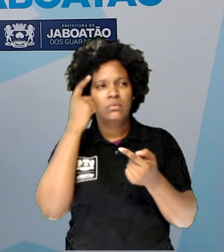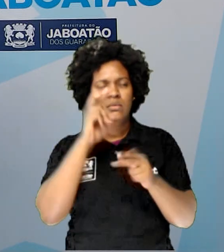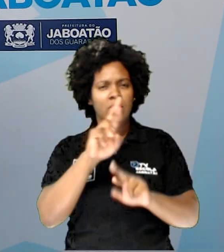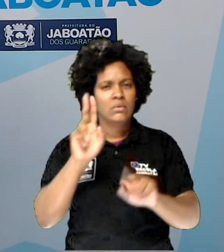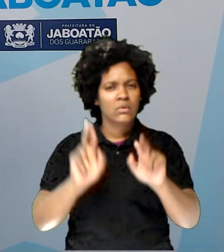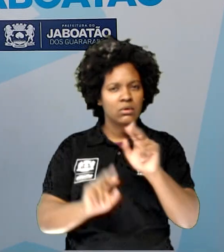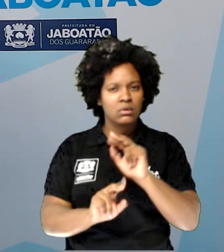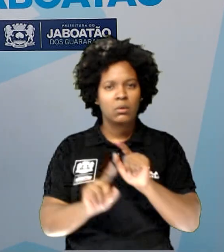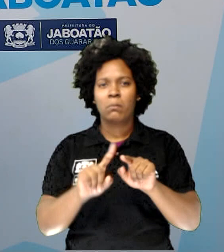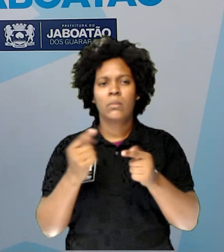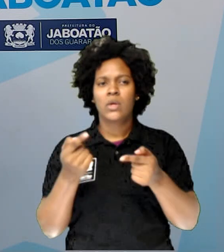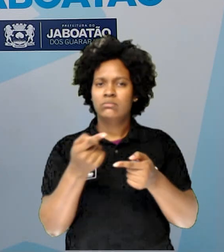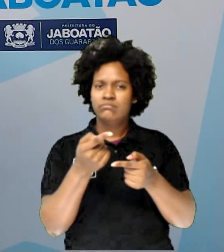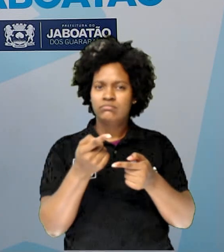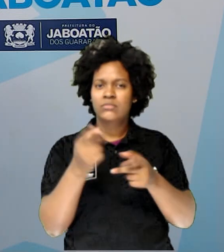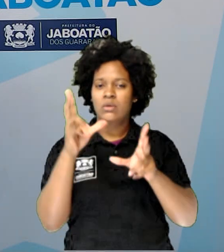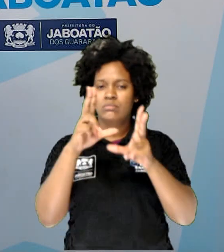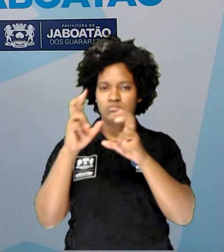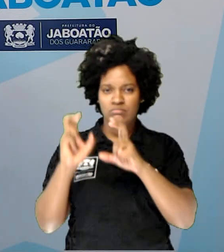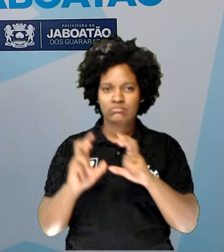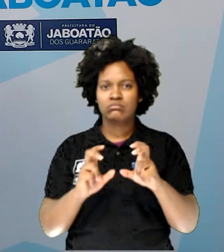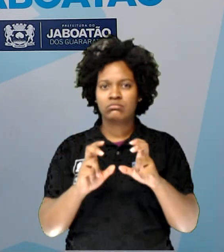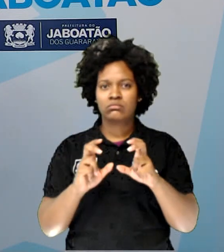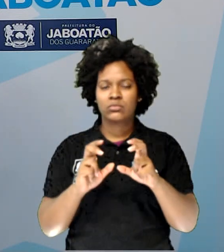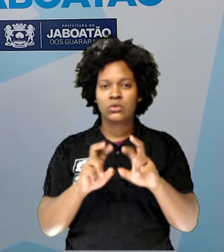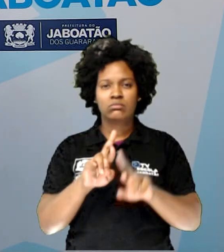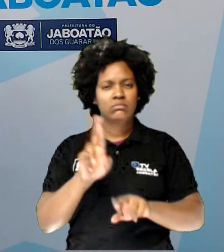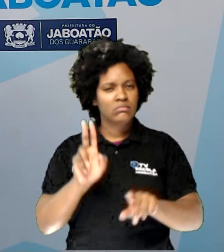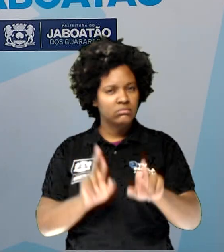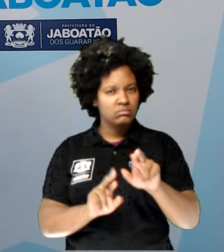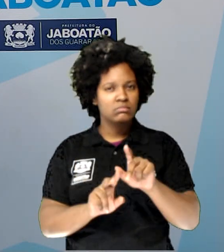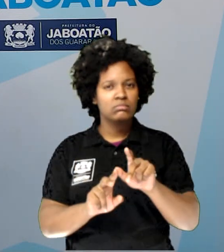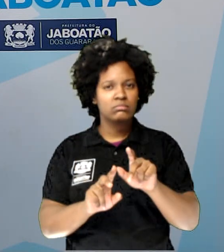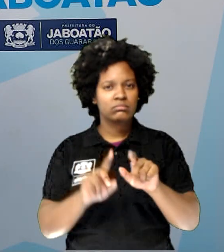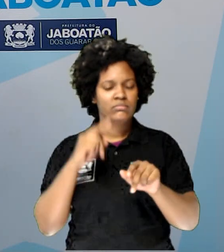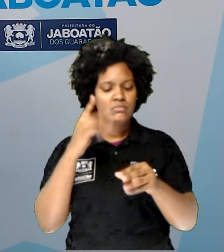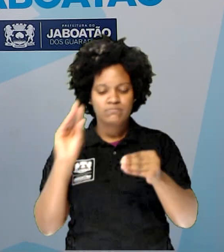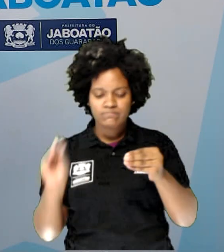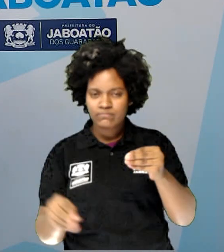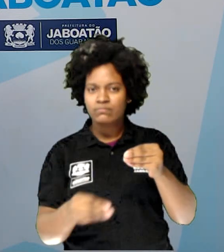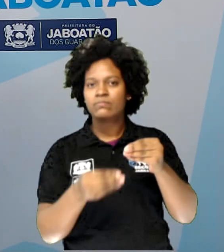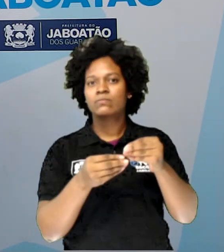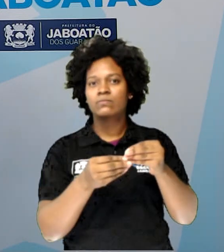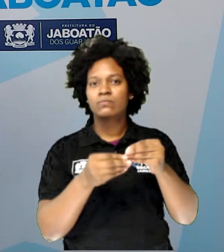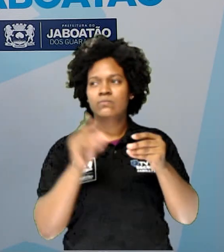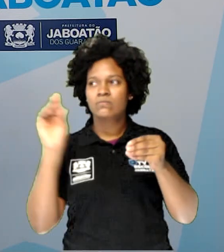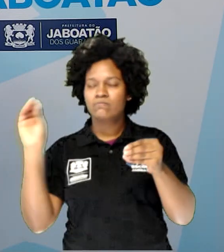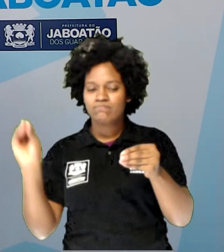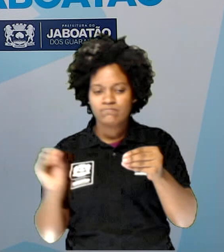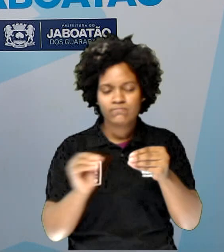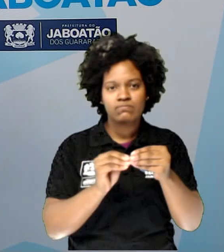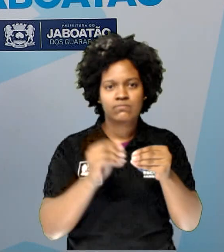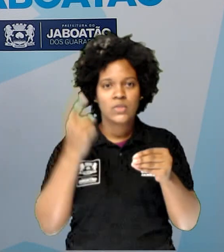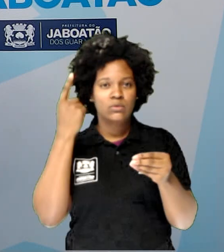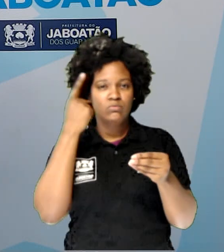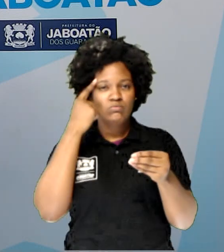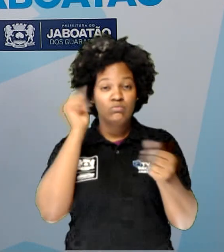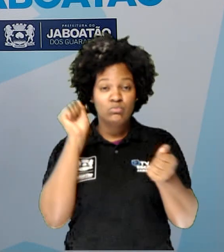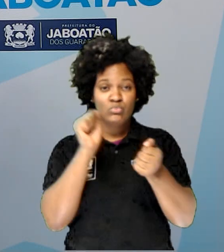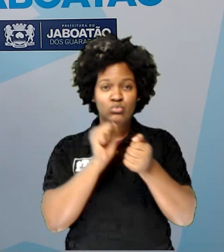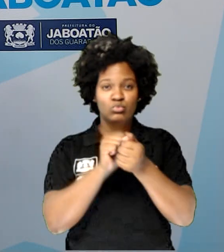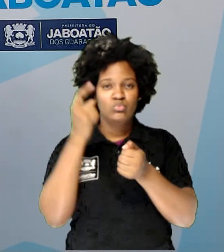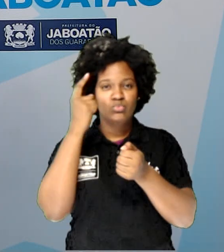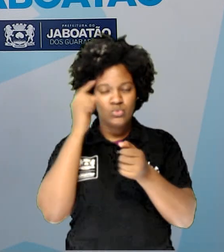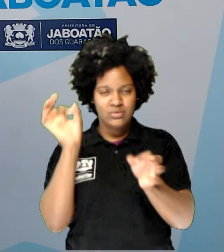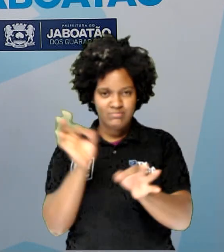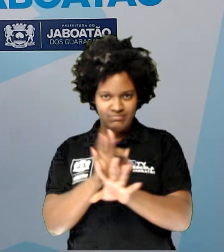oposição. Mas neste contexto a situação foi diferente. E a gente vê aí uma reiteração. Ele puxou a ideia anterior e fechou o